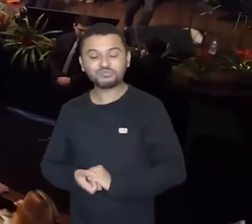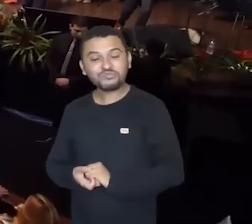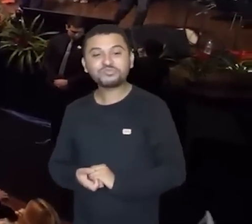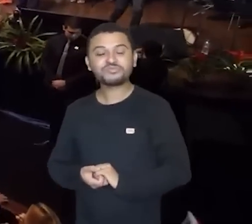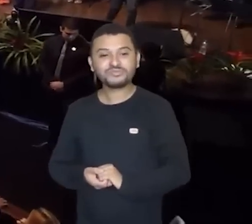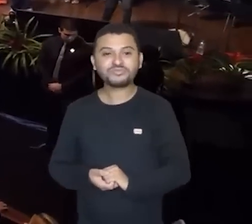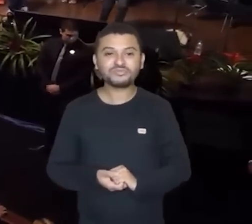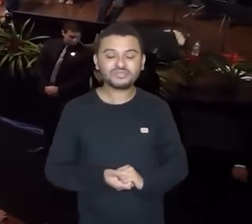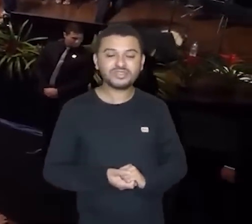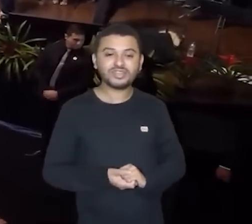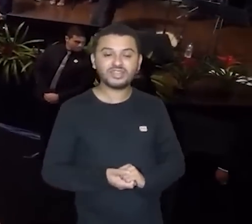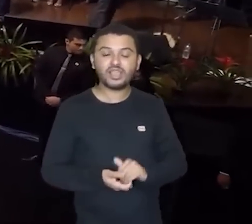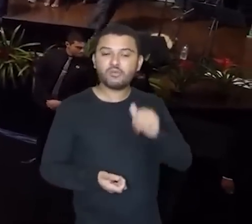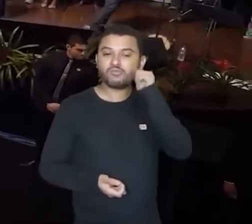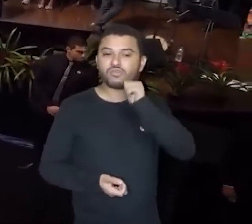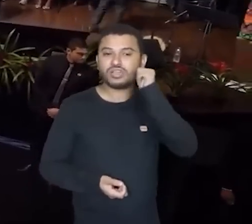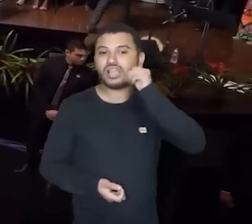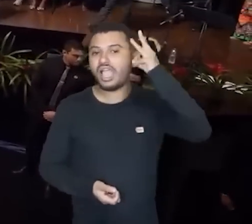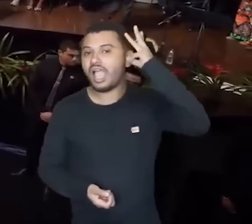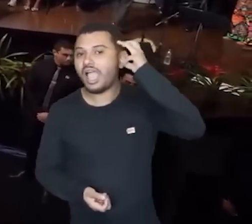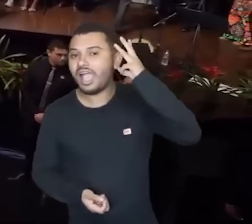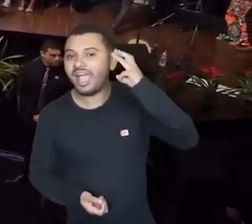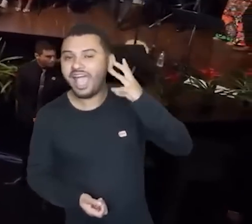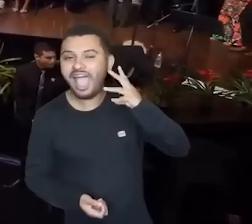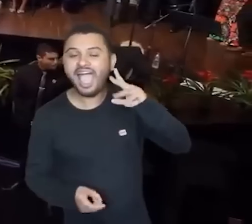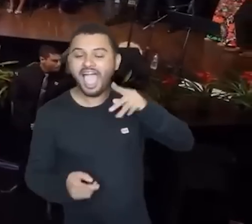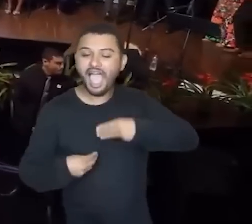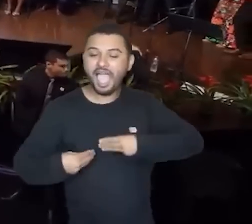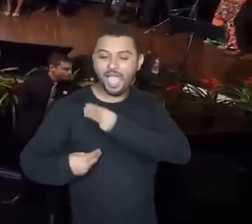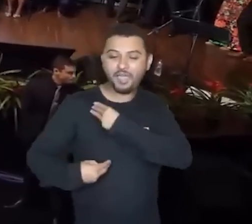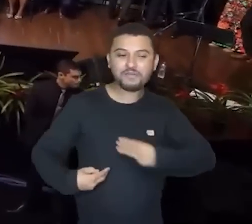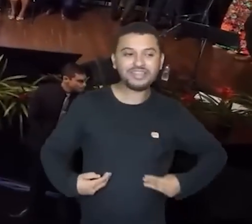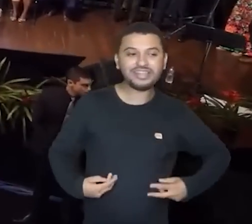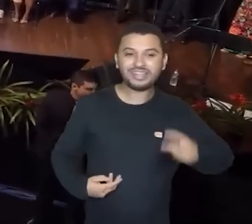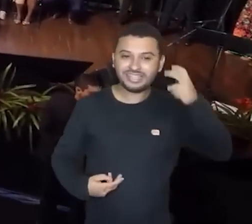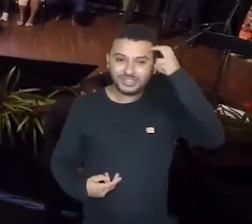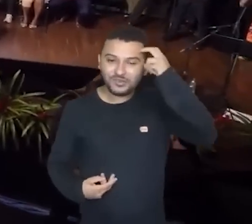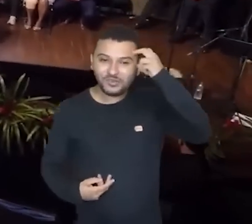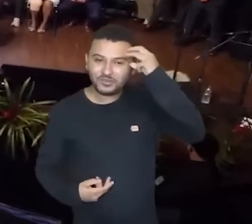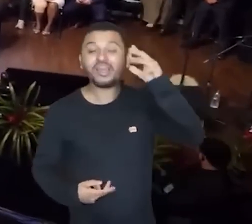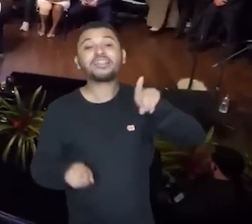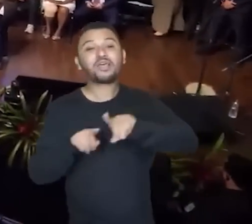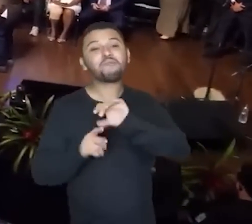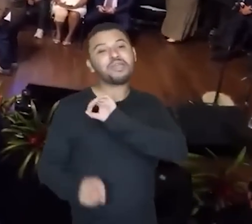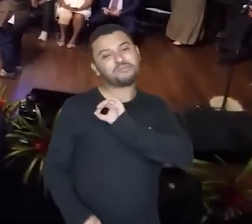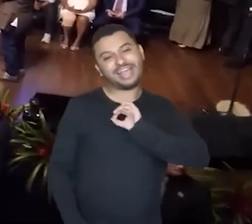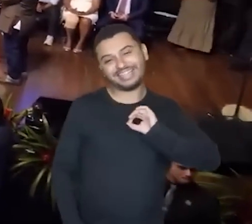Ministra Margarete, da Cultura, ministra Marina Silva,